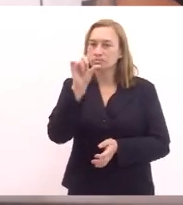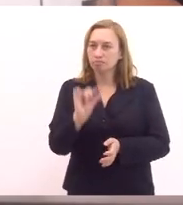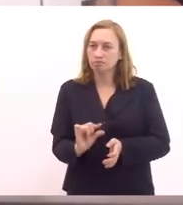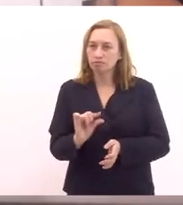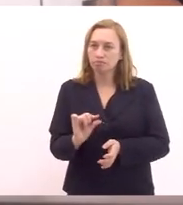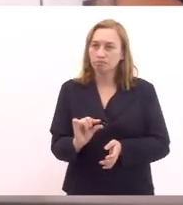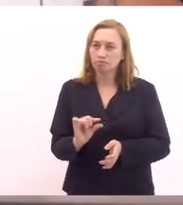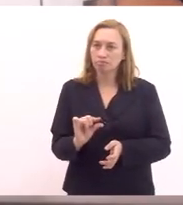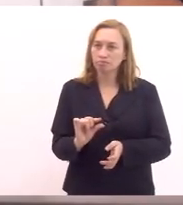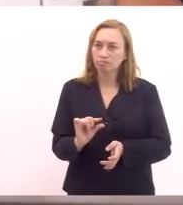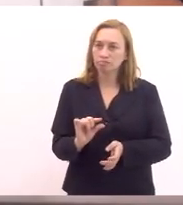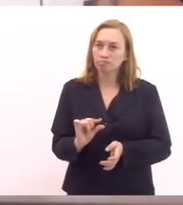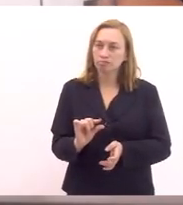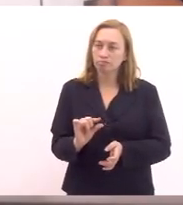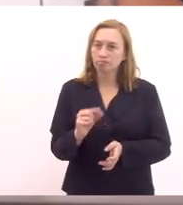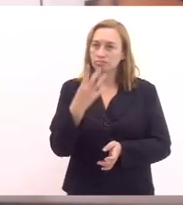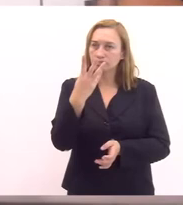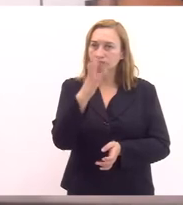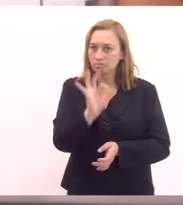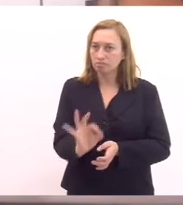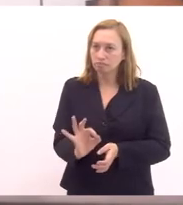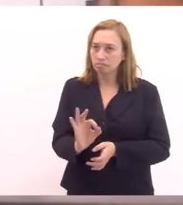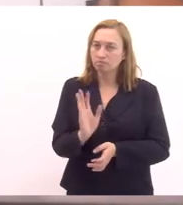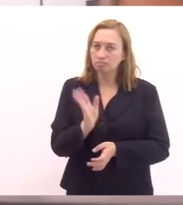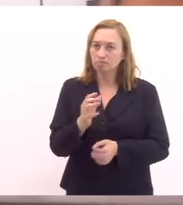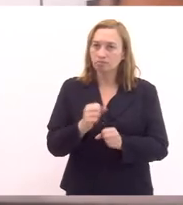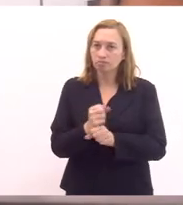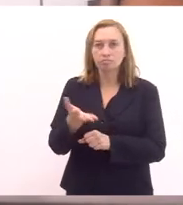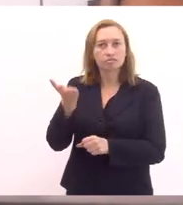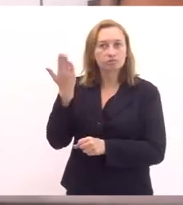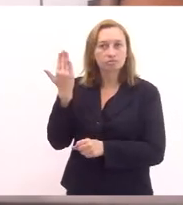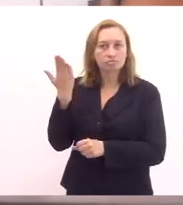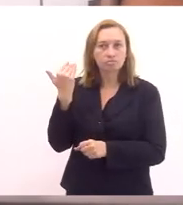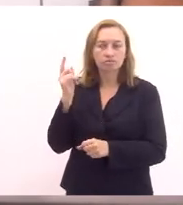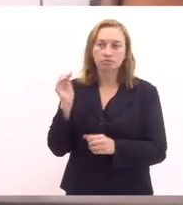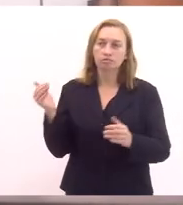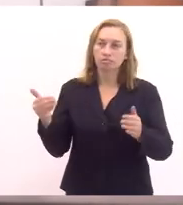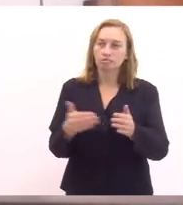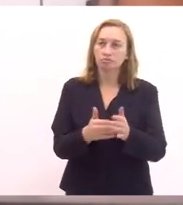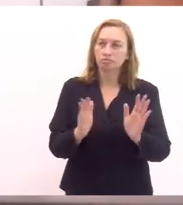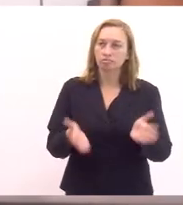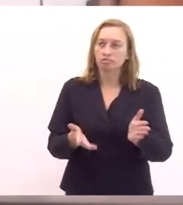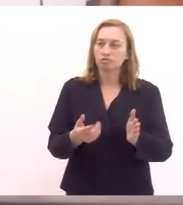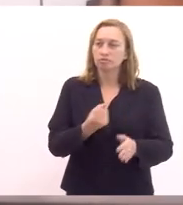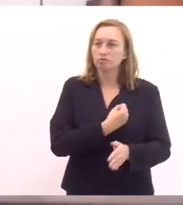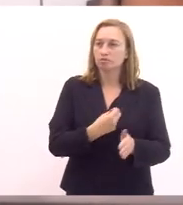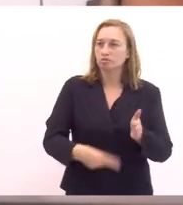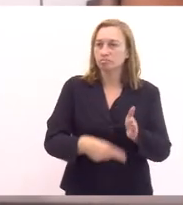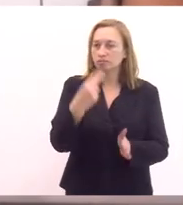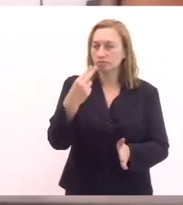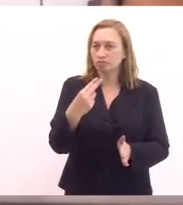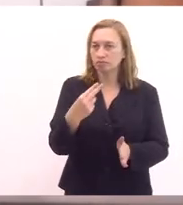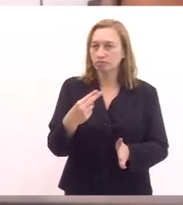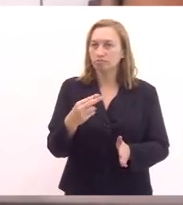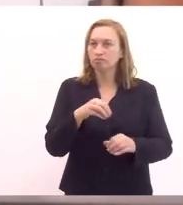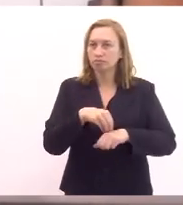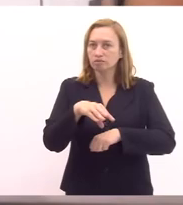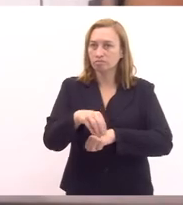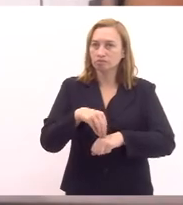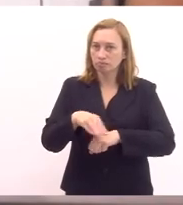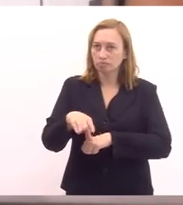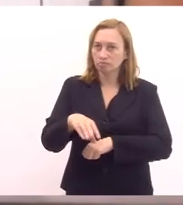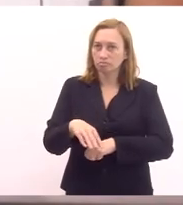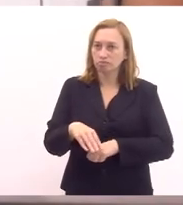redução de quatro porcento já Desde o ano passado para cá no número de cesáreas a partir disso que é um dos indicadores